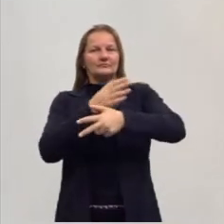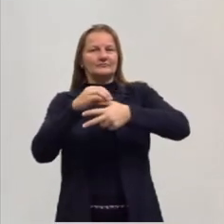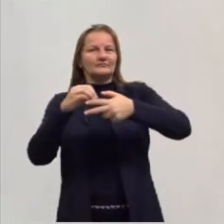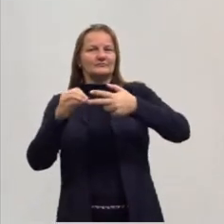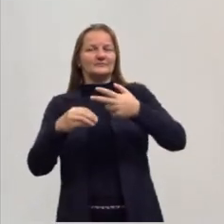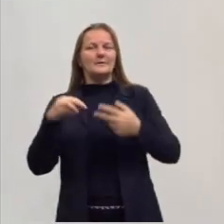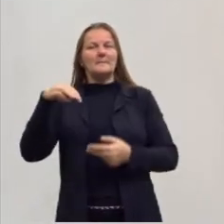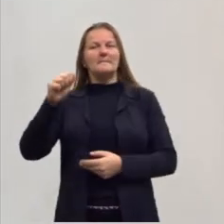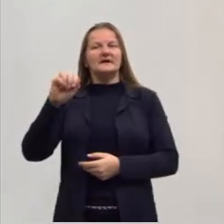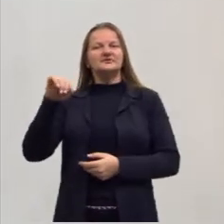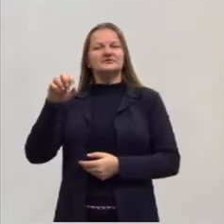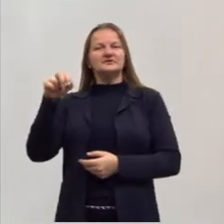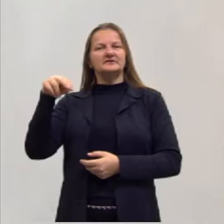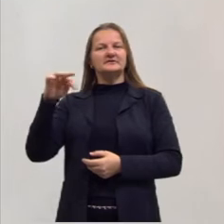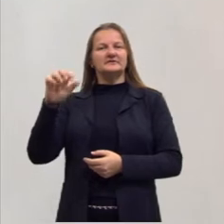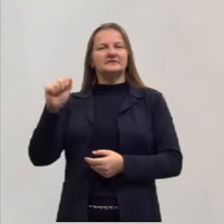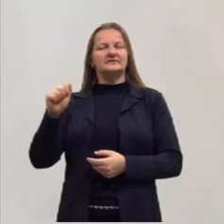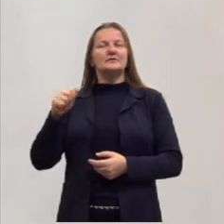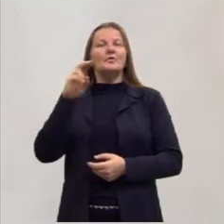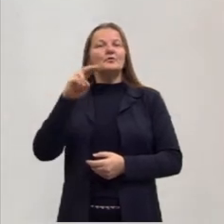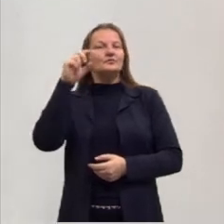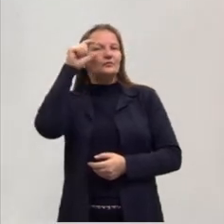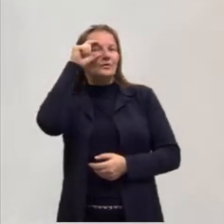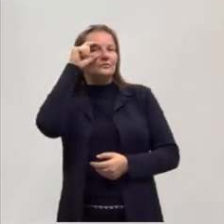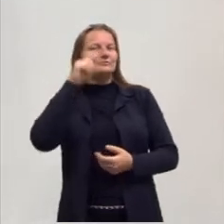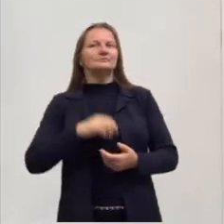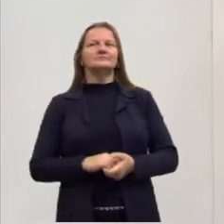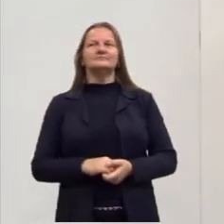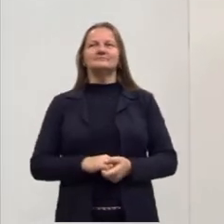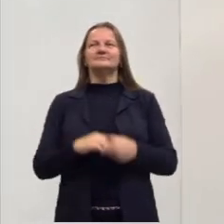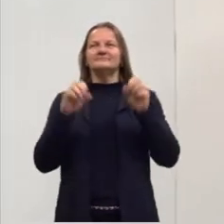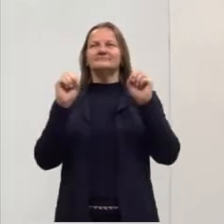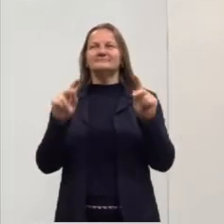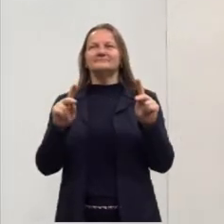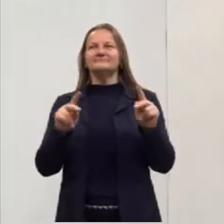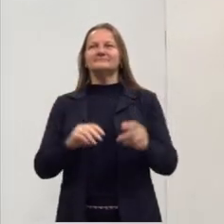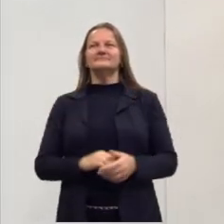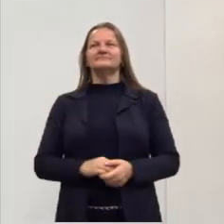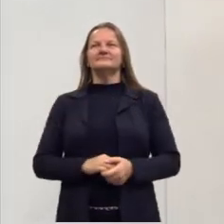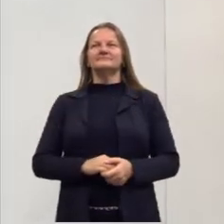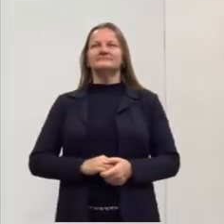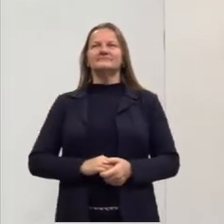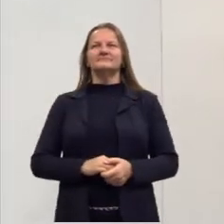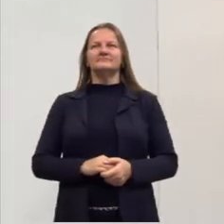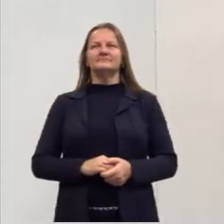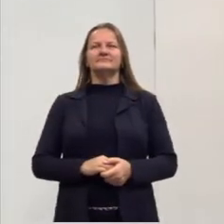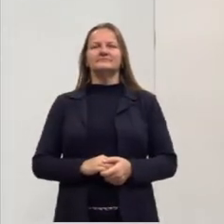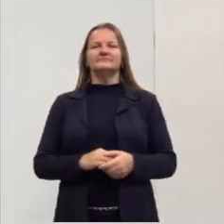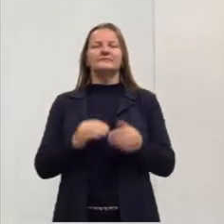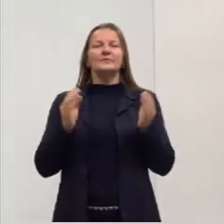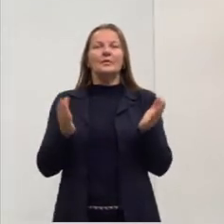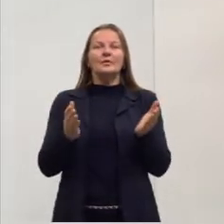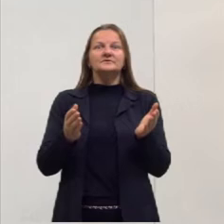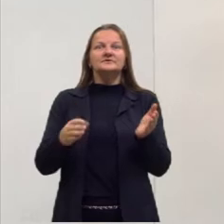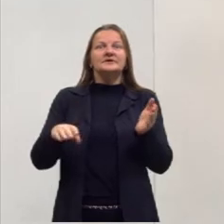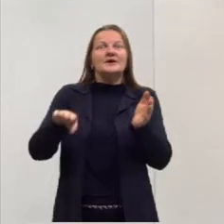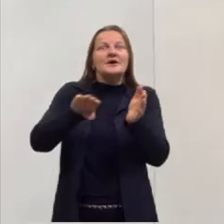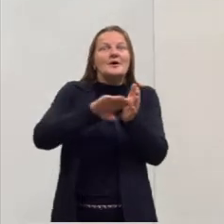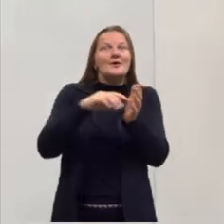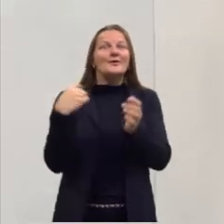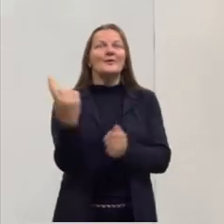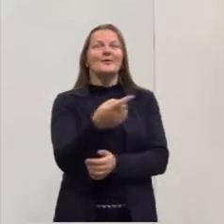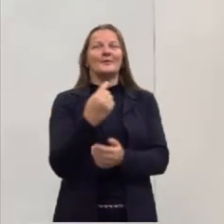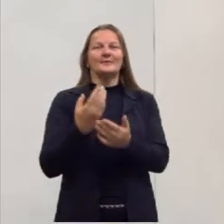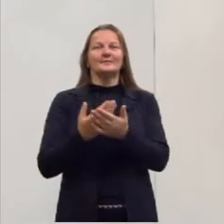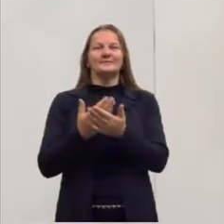na cor Magenta e uso óculos certo pessoal hoje então a gente tá indo para nossa